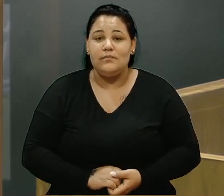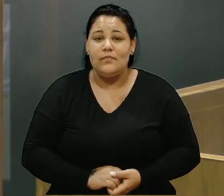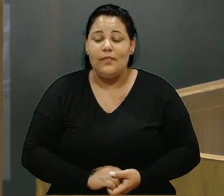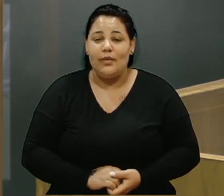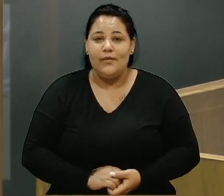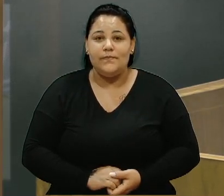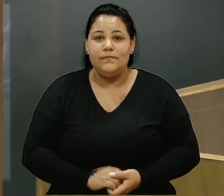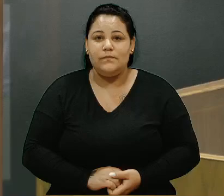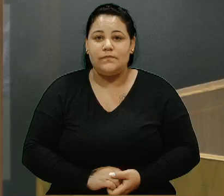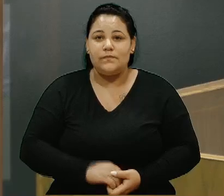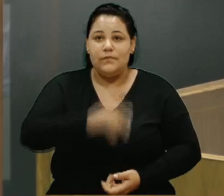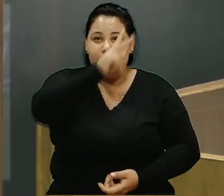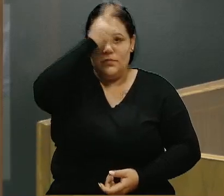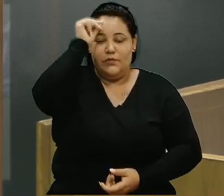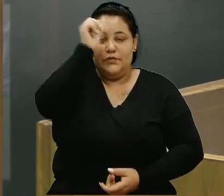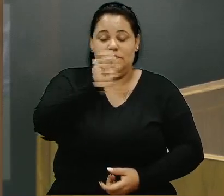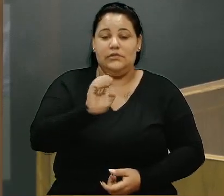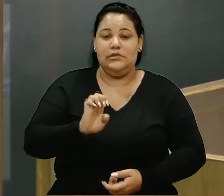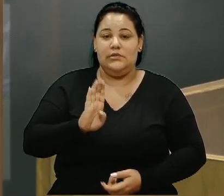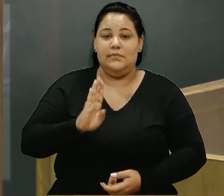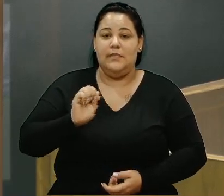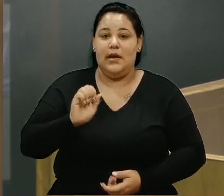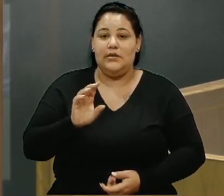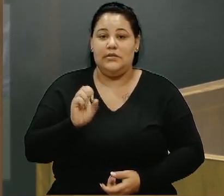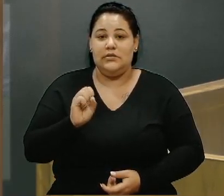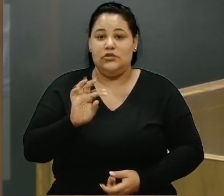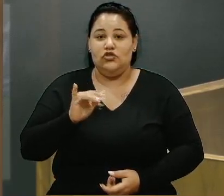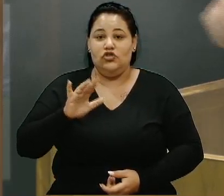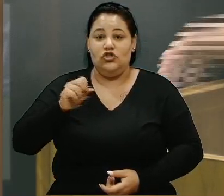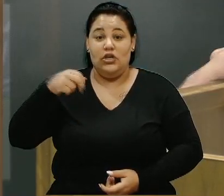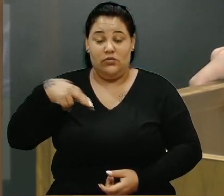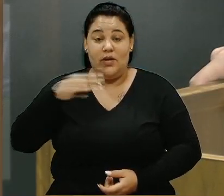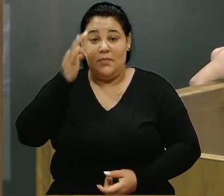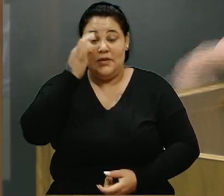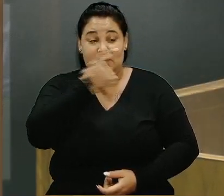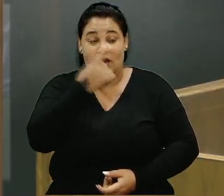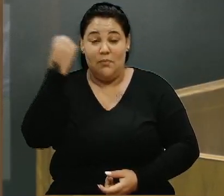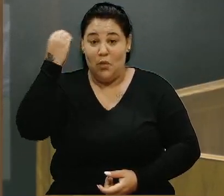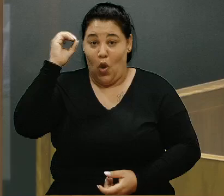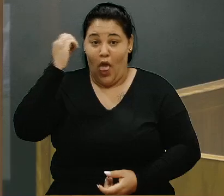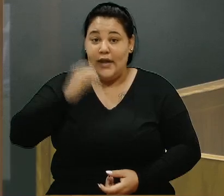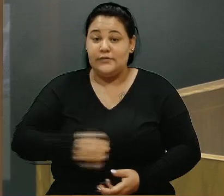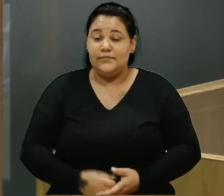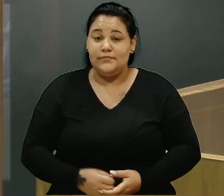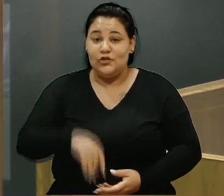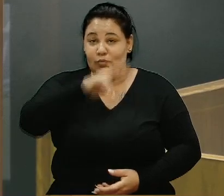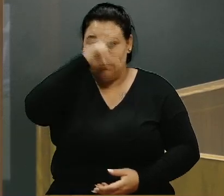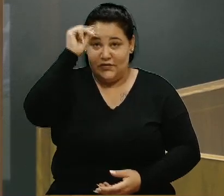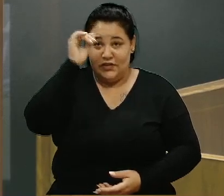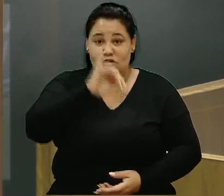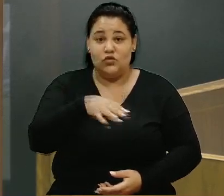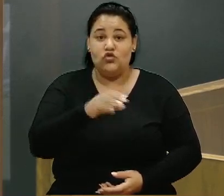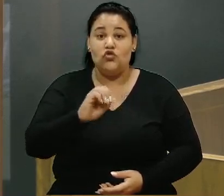O prefeito Sebastião Melo de Porto Alegre estava em Brasília. O prefeito João Campos de